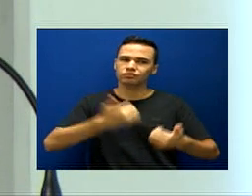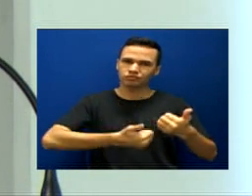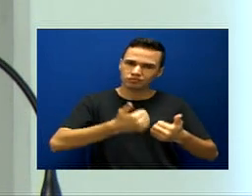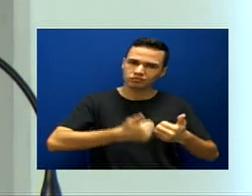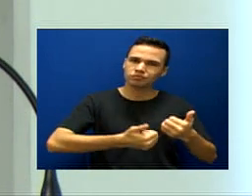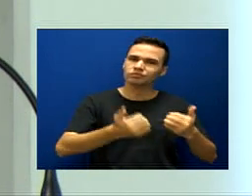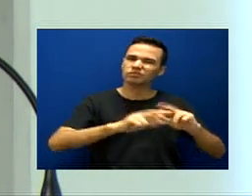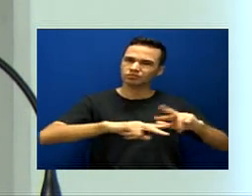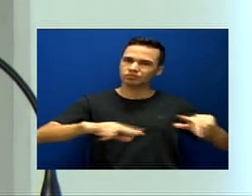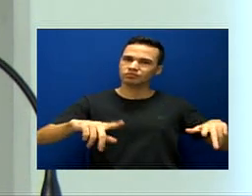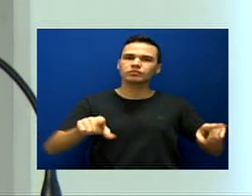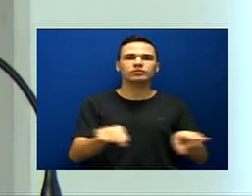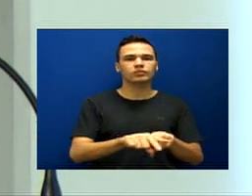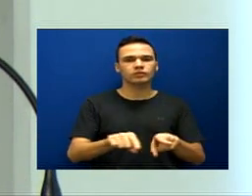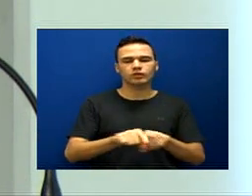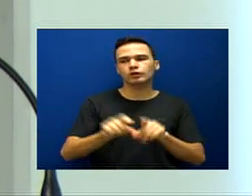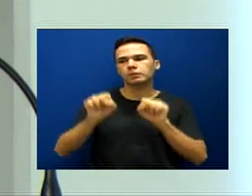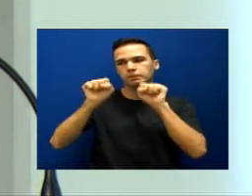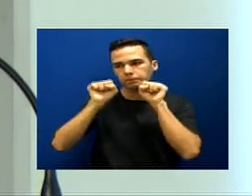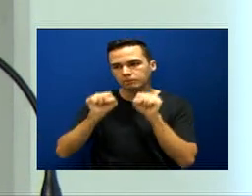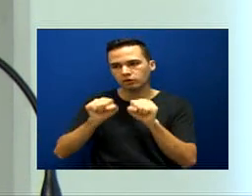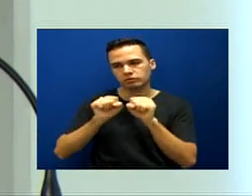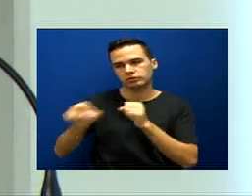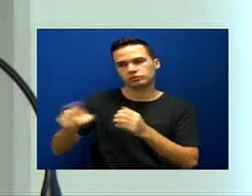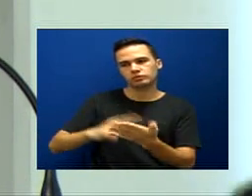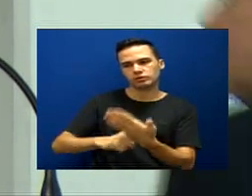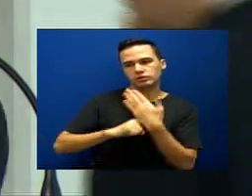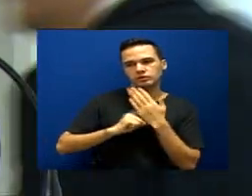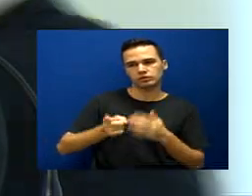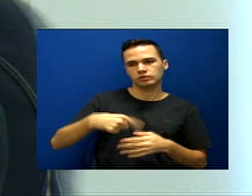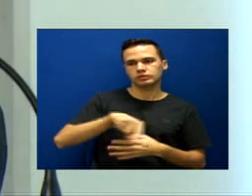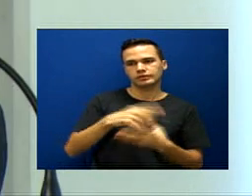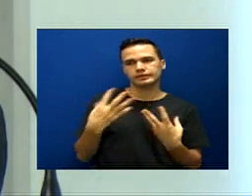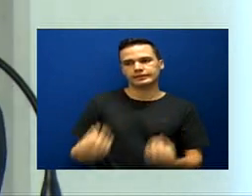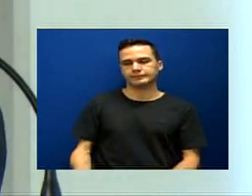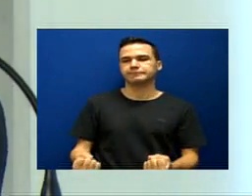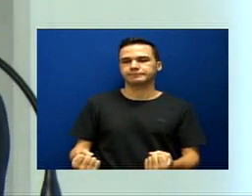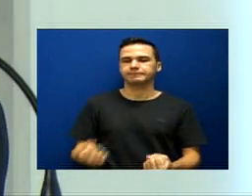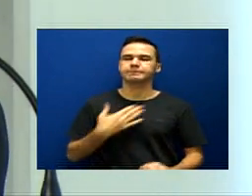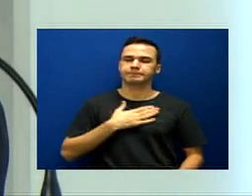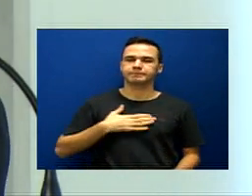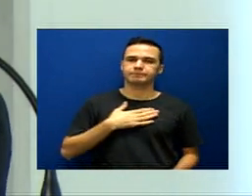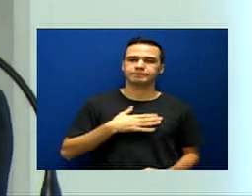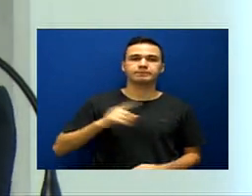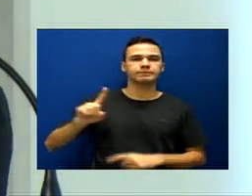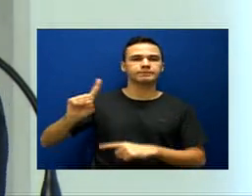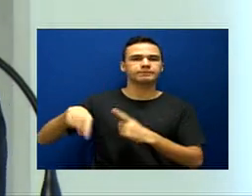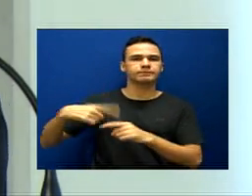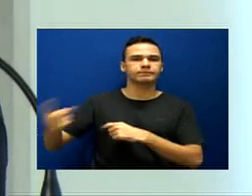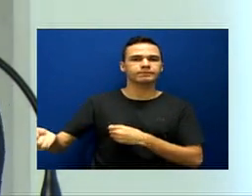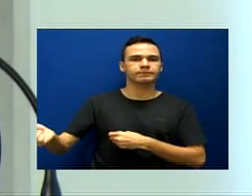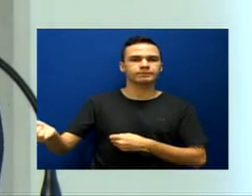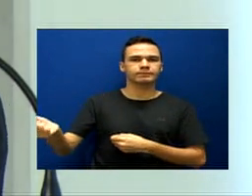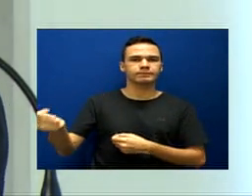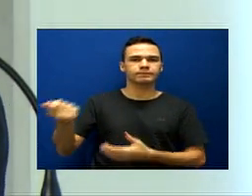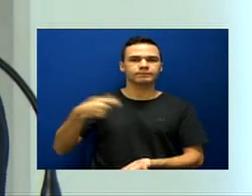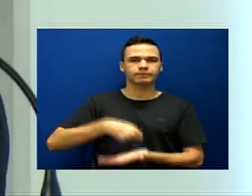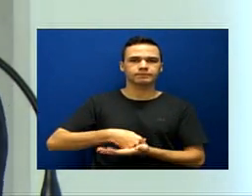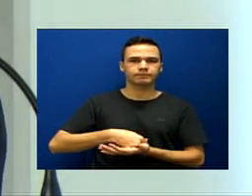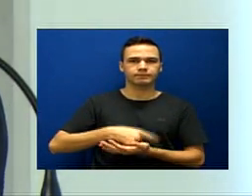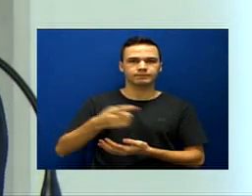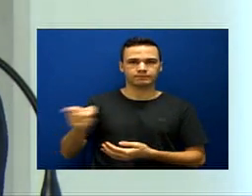também, viu? Que venha a sua emenda, que nós vamos acolher ela com o maior prazer. E veio, na época,